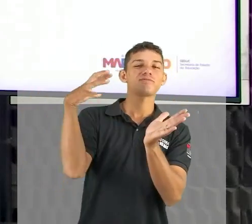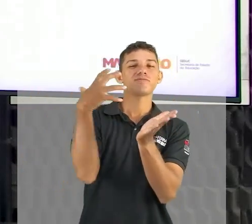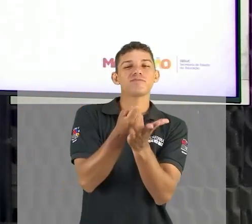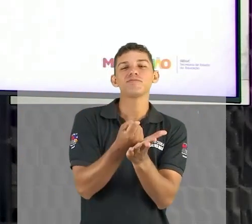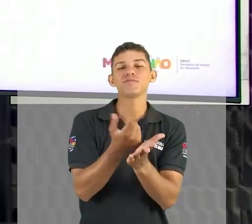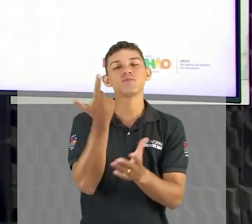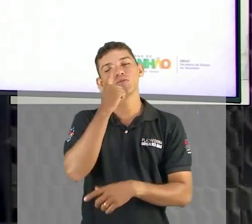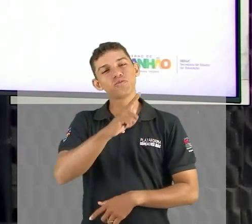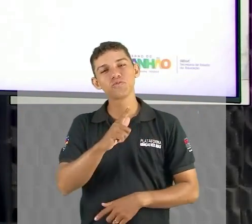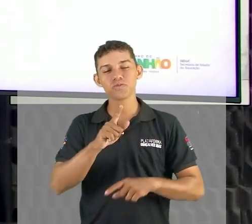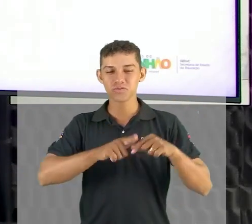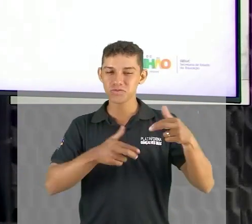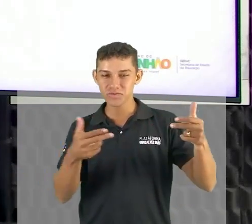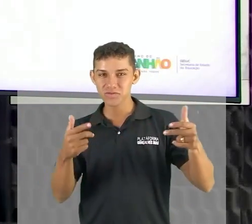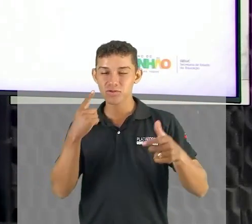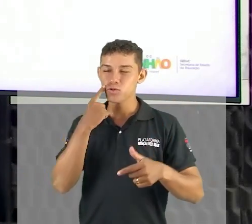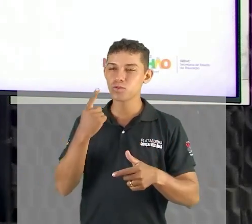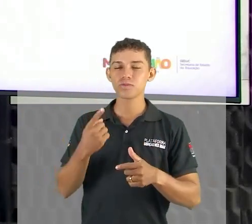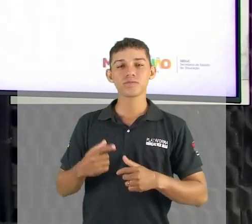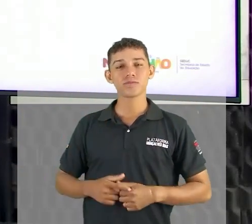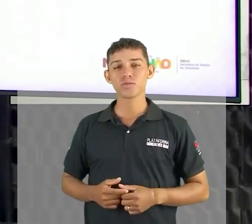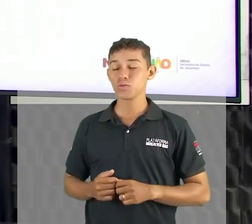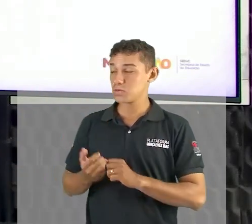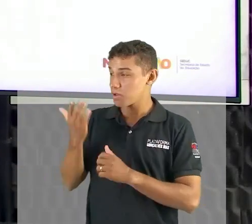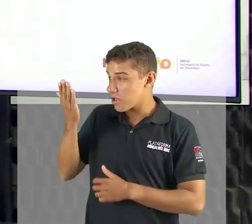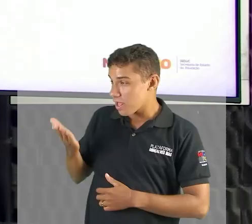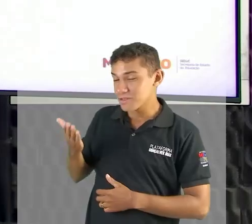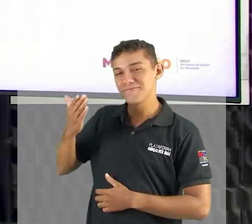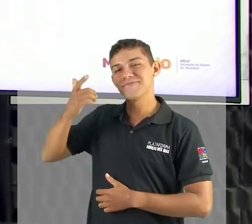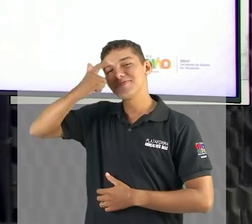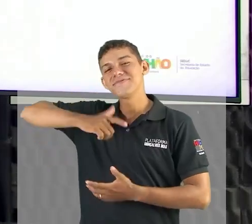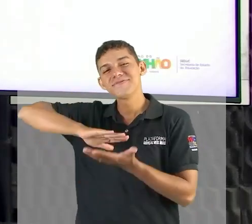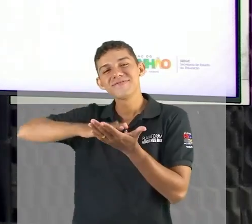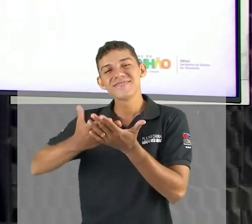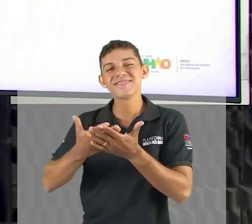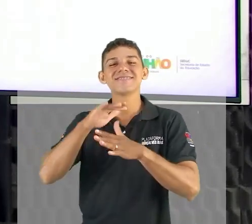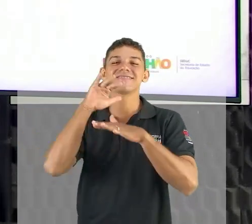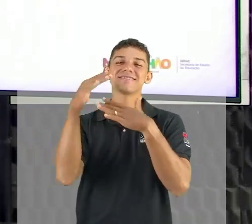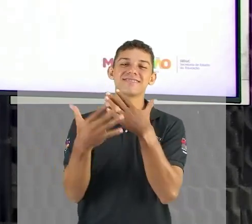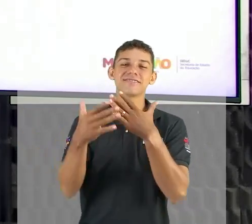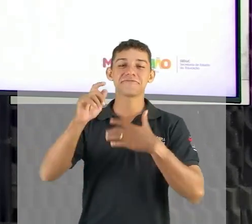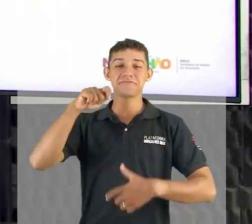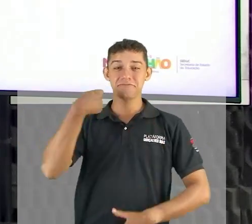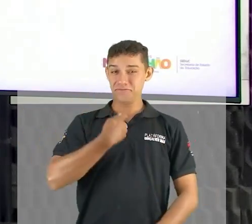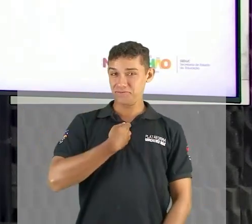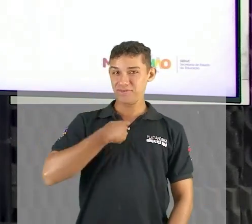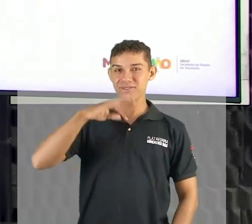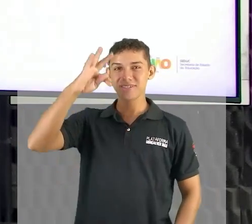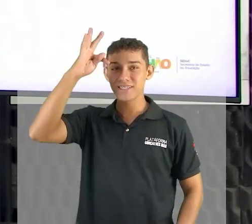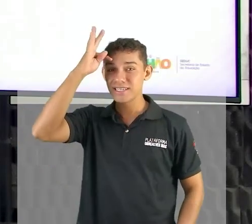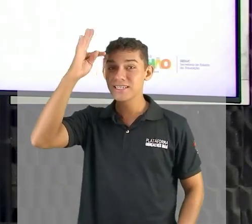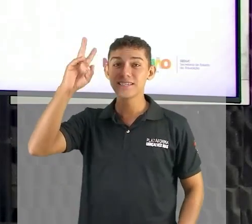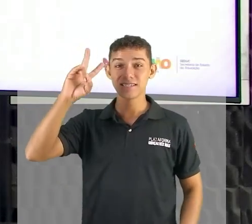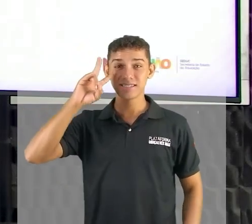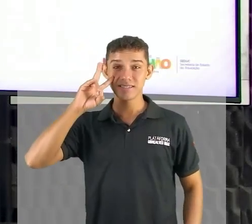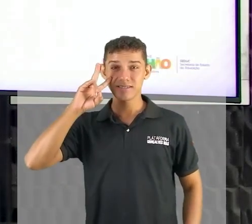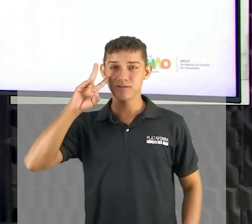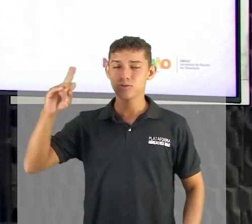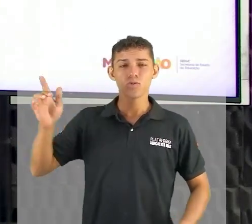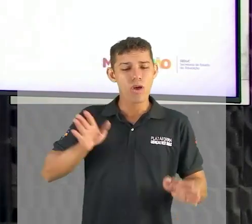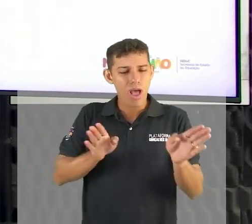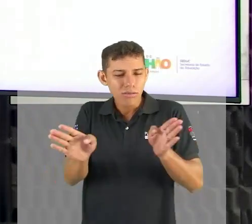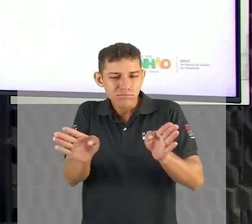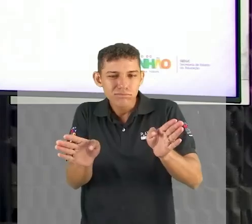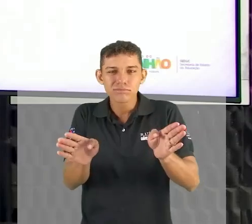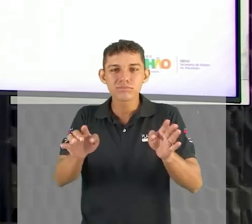tudo aí de uma forma tranquila. Aqui comigo, meu grande amigo Tário, dividindo esse vídeo, trazendo toda a acessibilidade